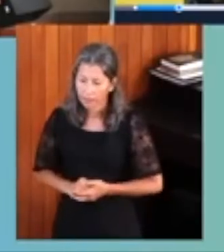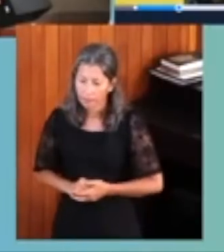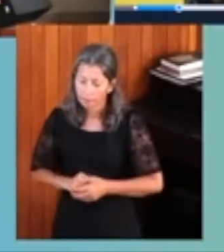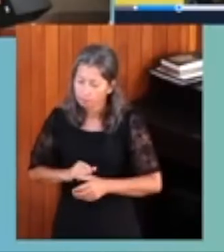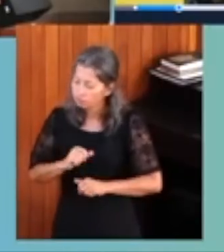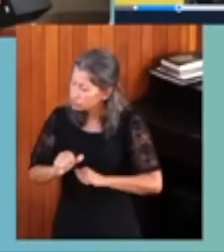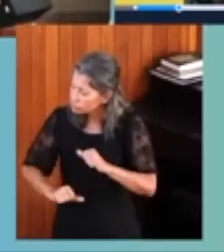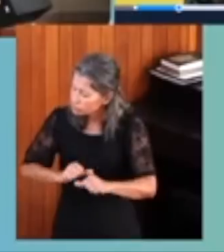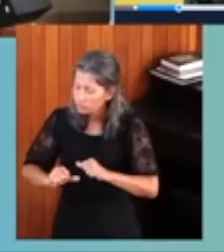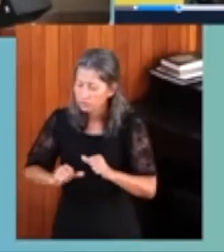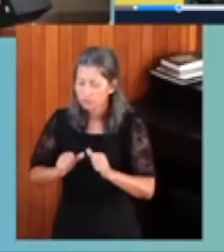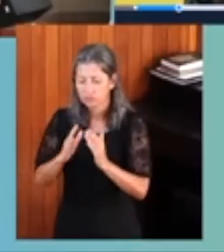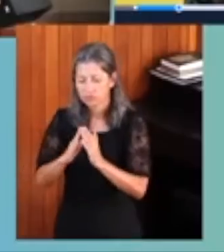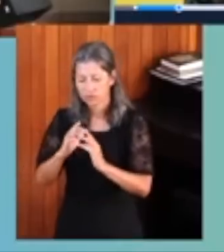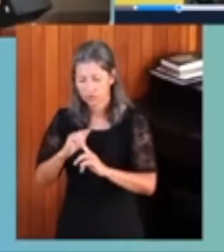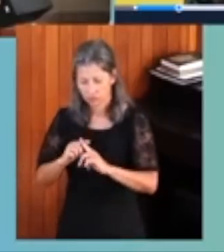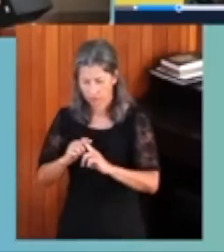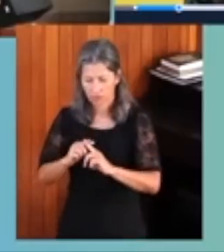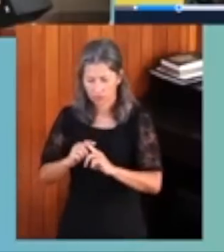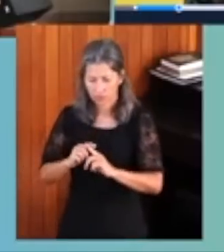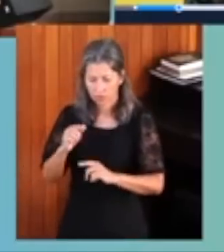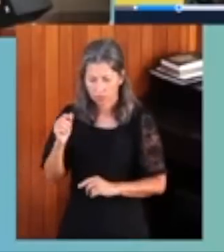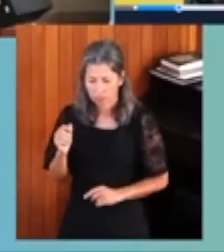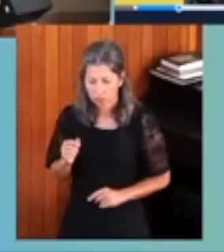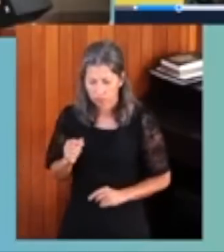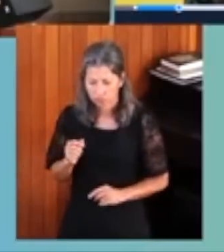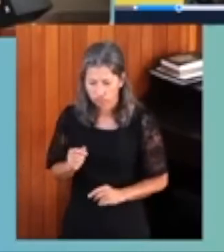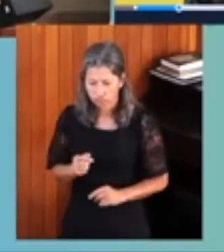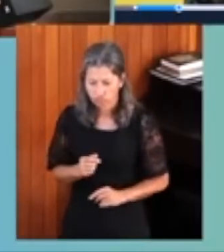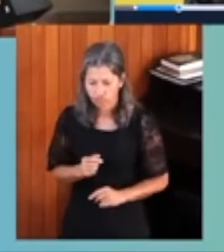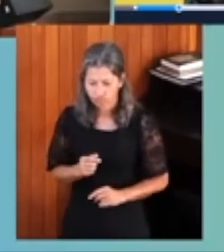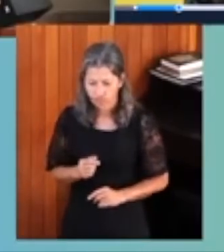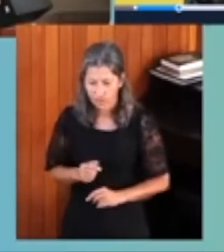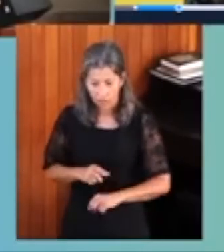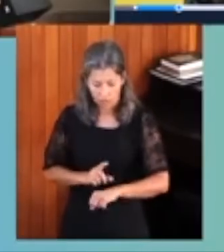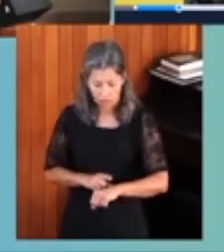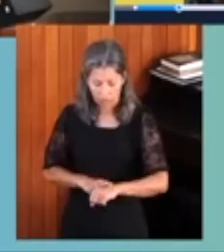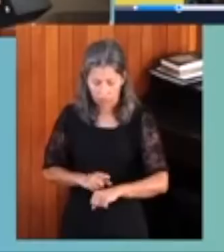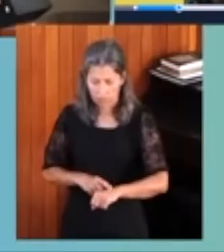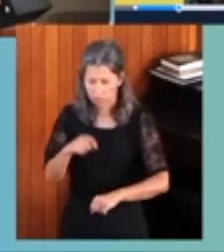mortos. É um período terrível, difícil, da Inquisição, por exemplo, né,